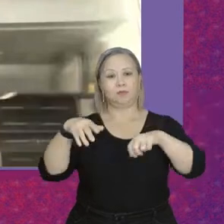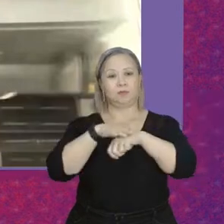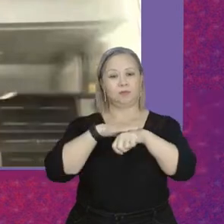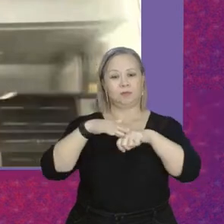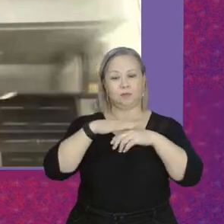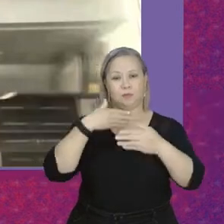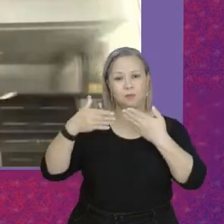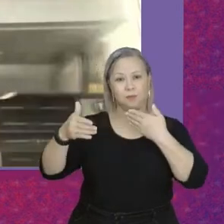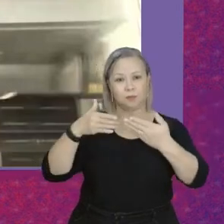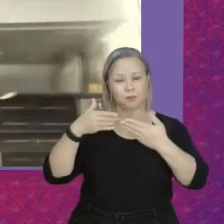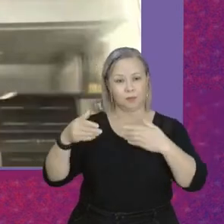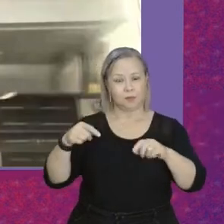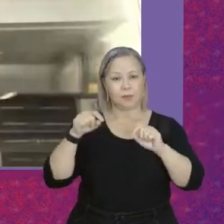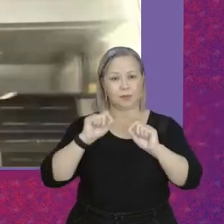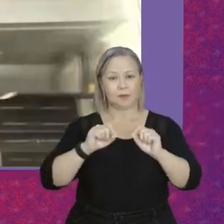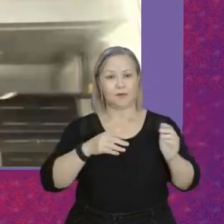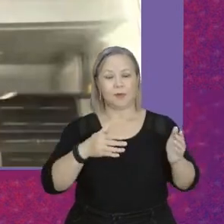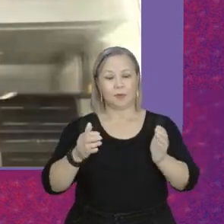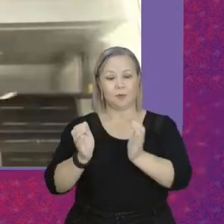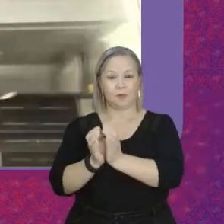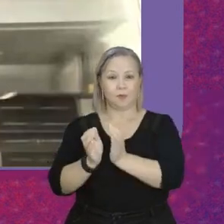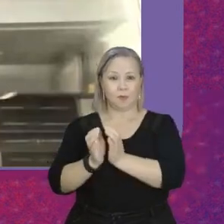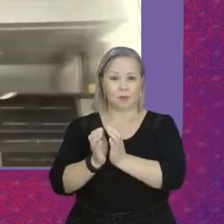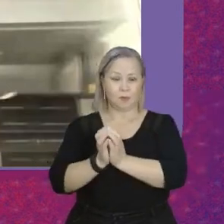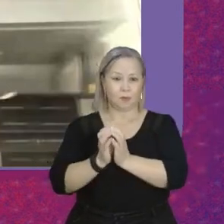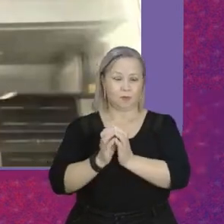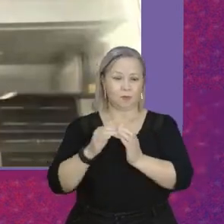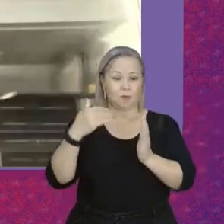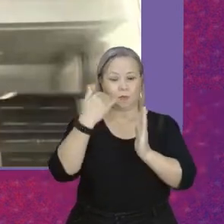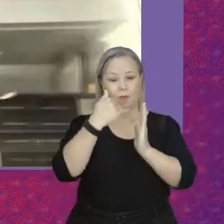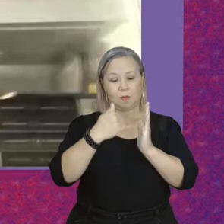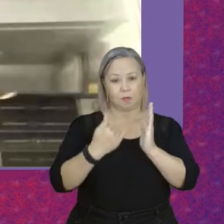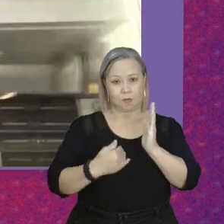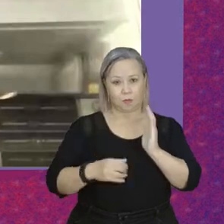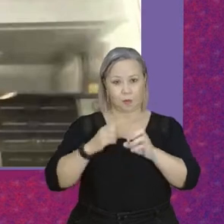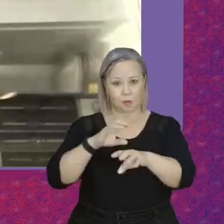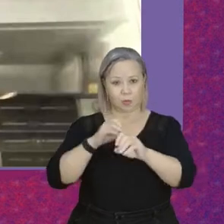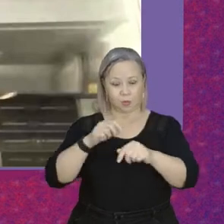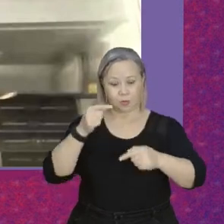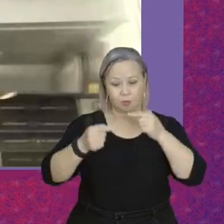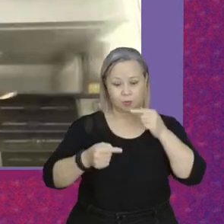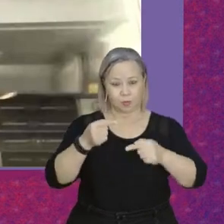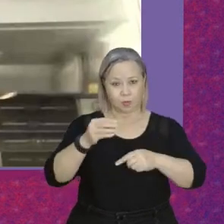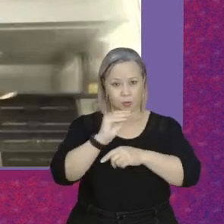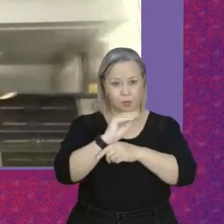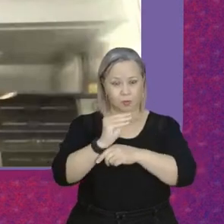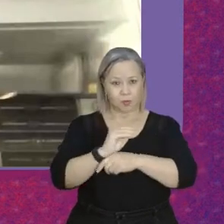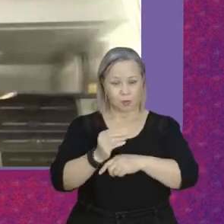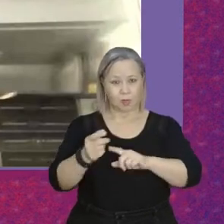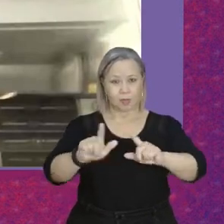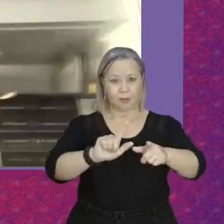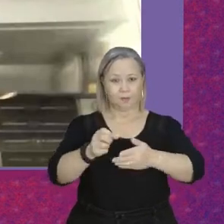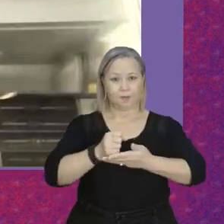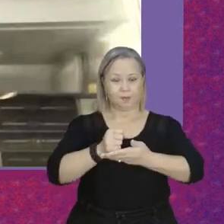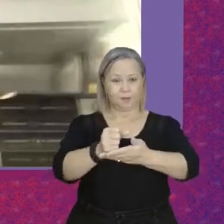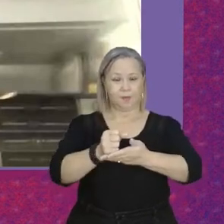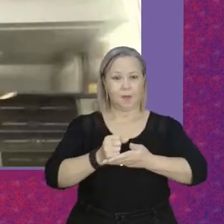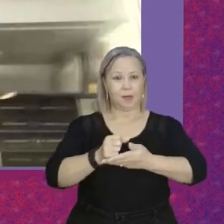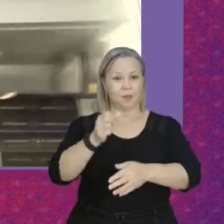dessa vez sobre o bloco de aulas, sobre políticas de cuidados aqui na TV Elas por